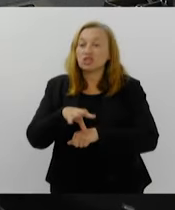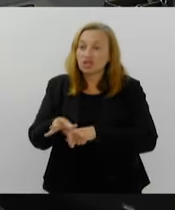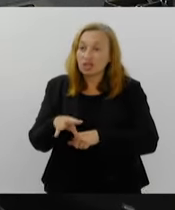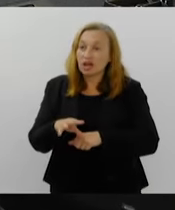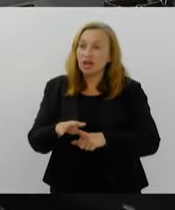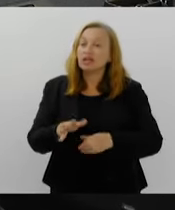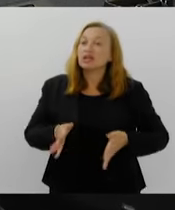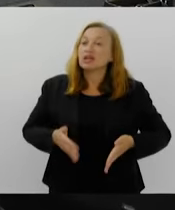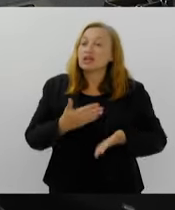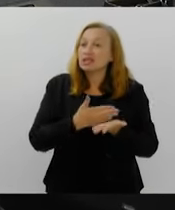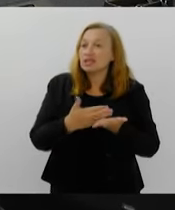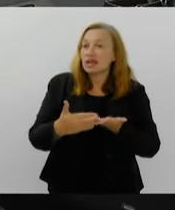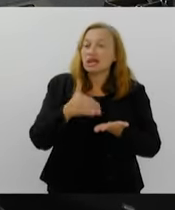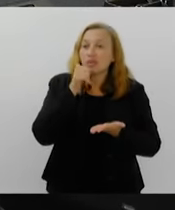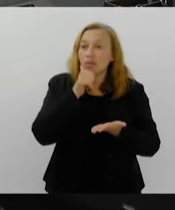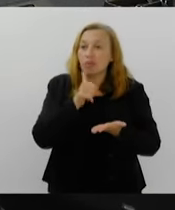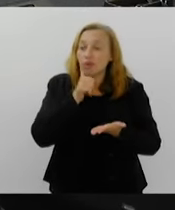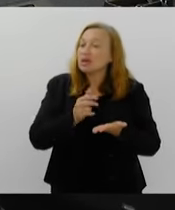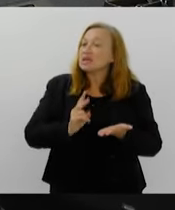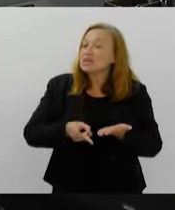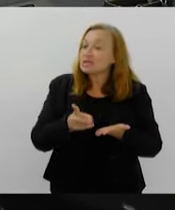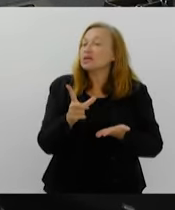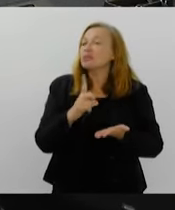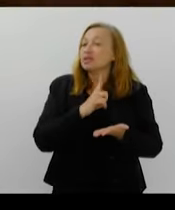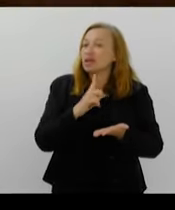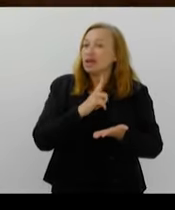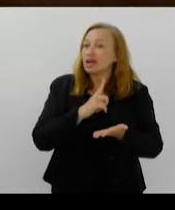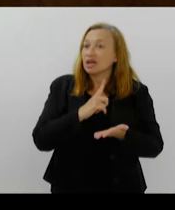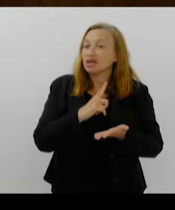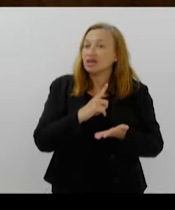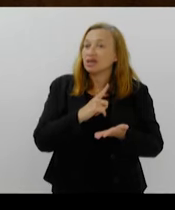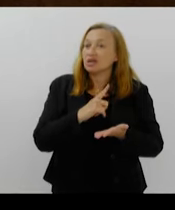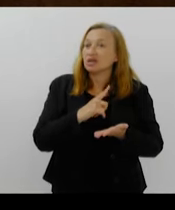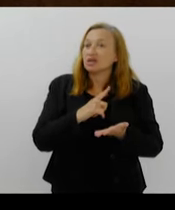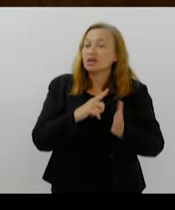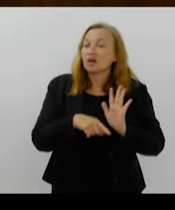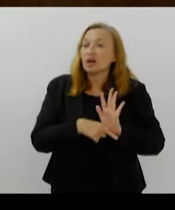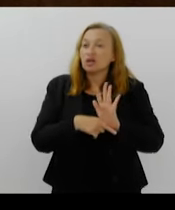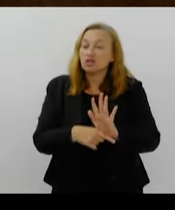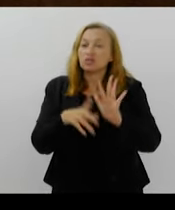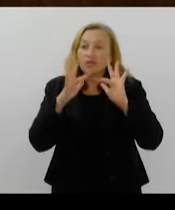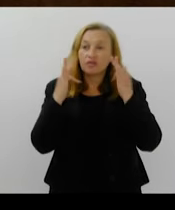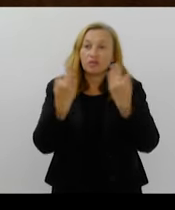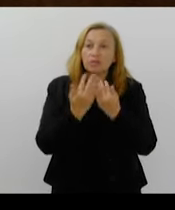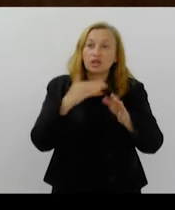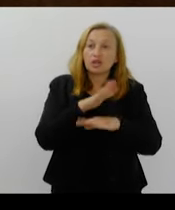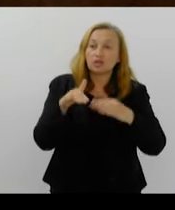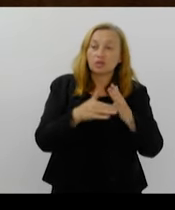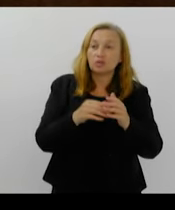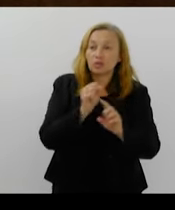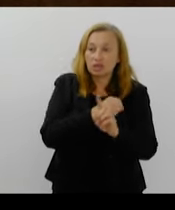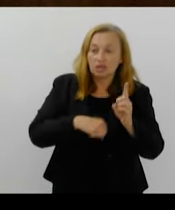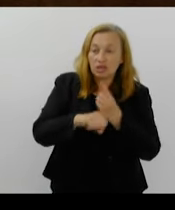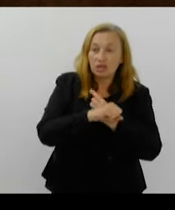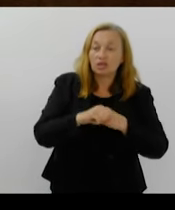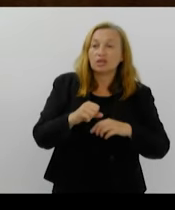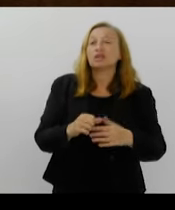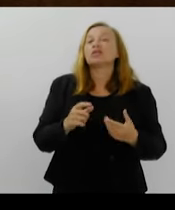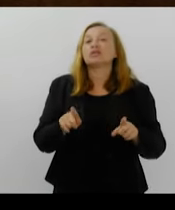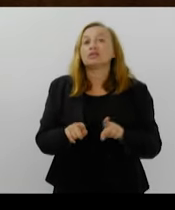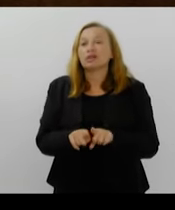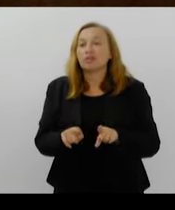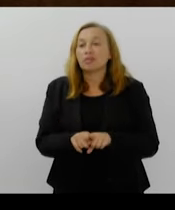iniciada por uma mulher era sempre vai ter o benefício pra família e para toda a sociedade como se isso não